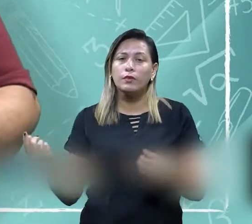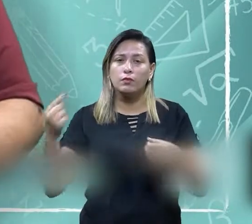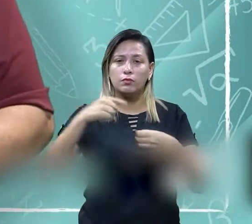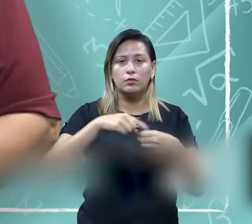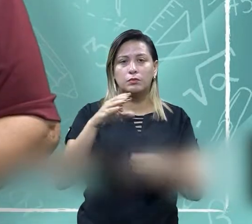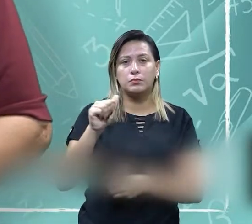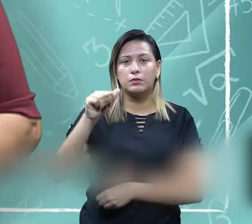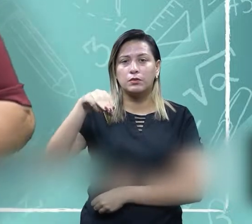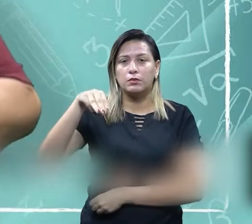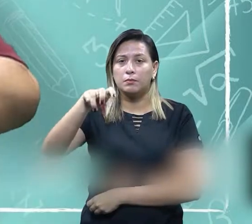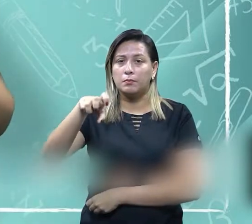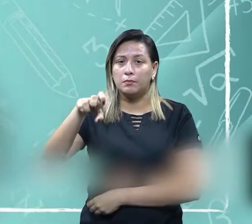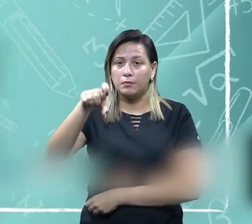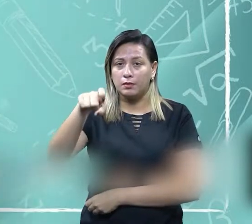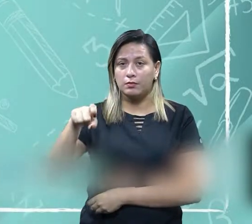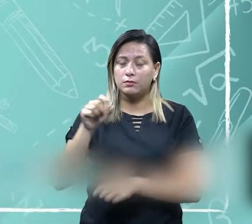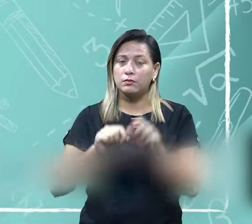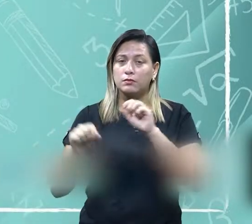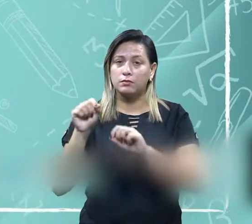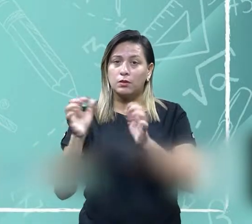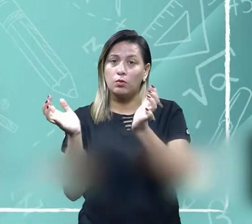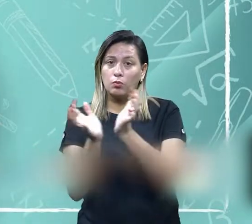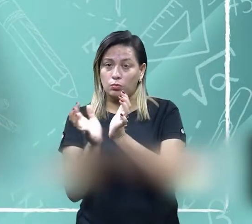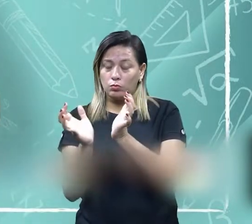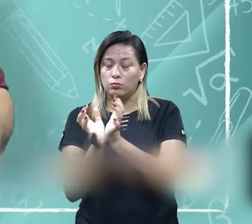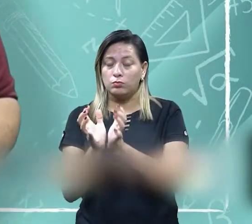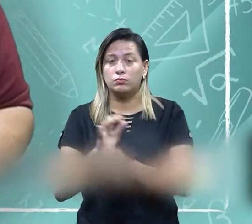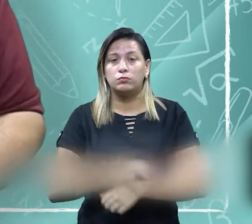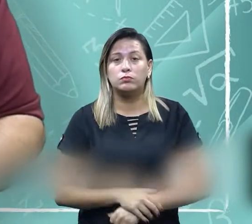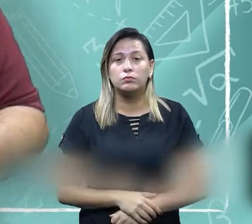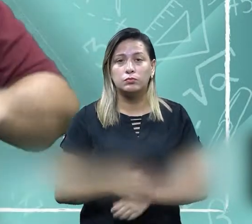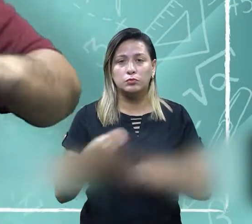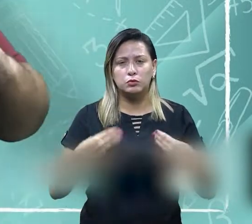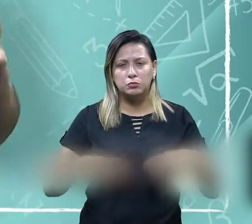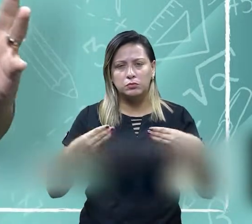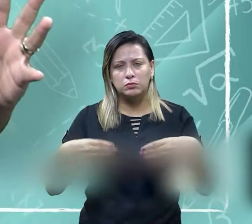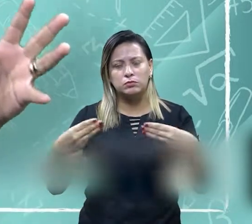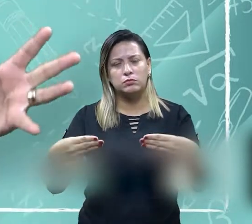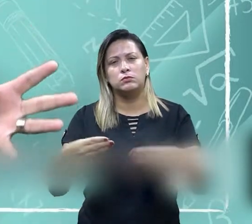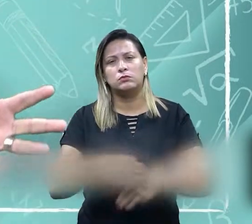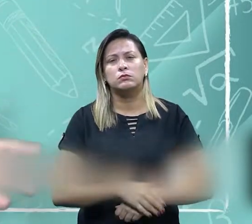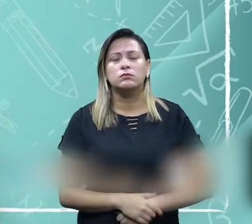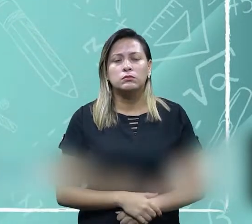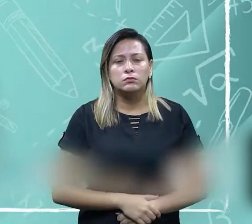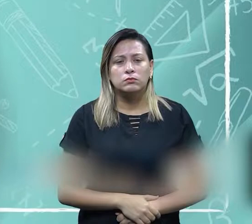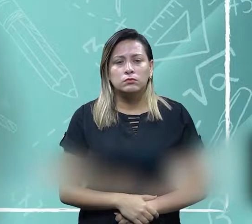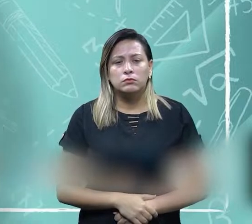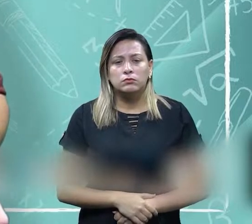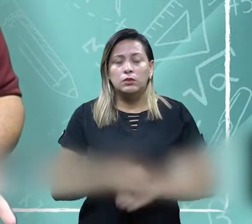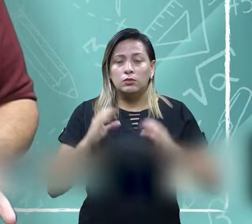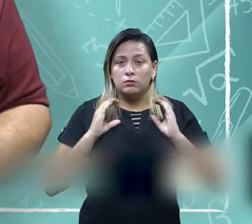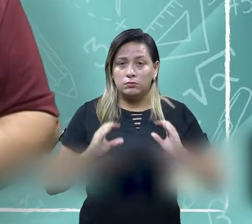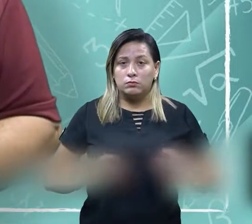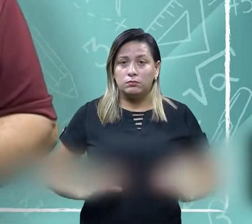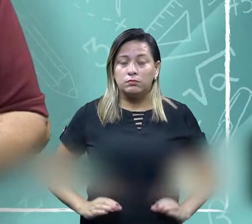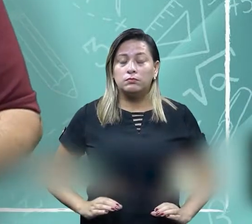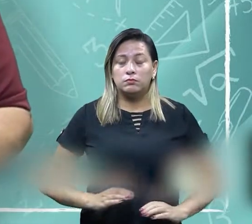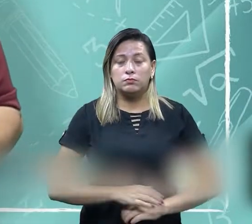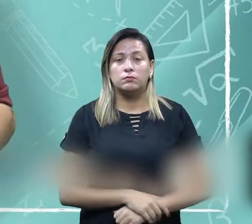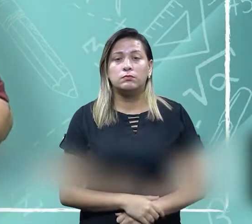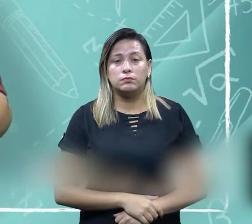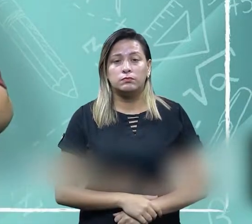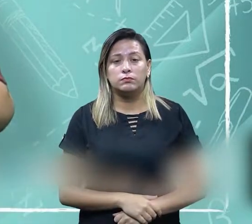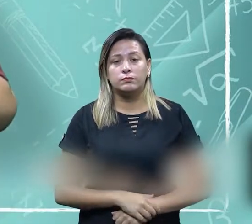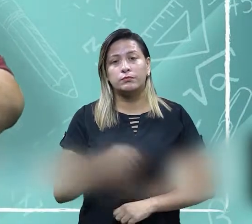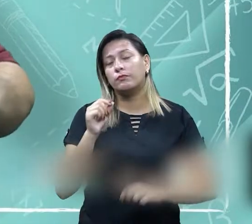o CAMEX exatamente é um conjunto de ministérios, de coordenações ministeriais,